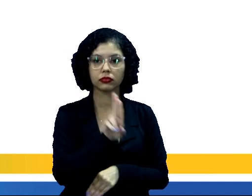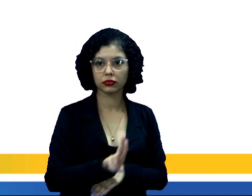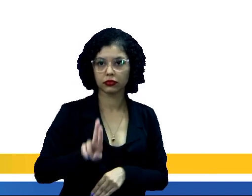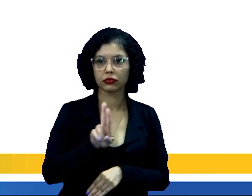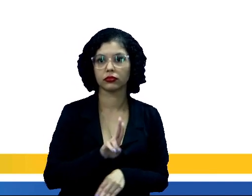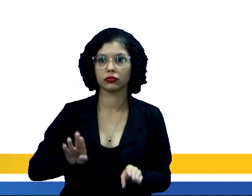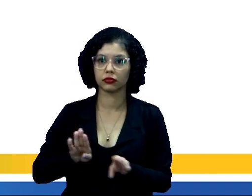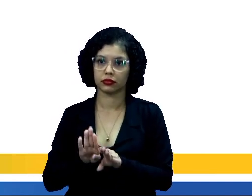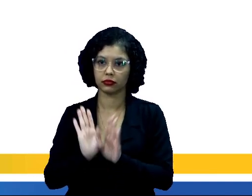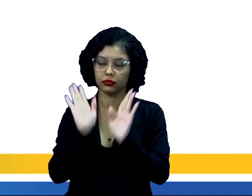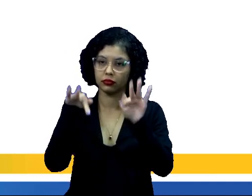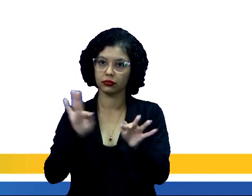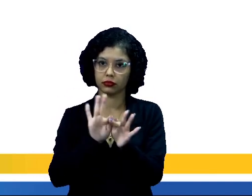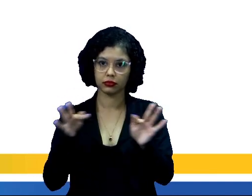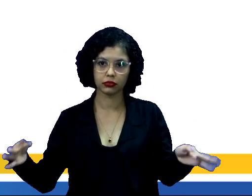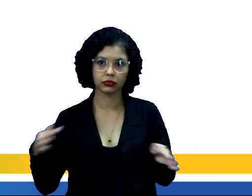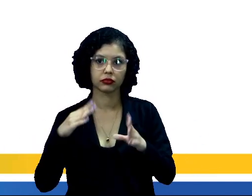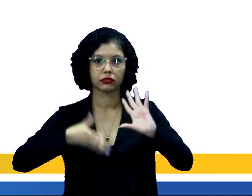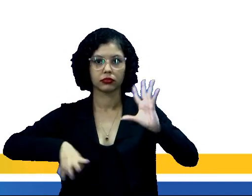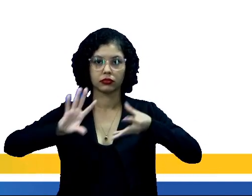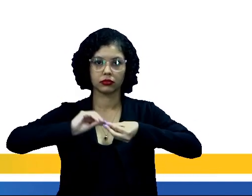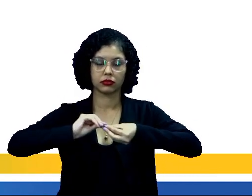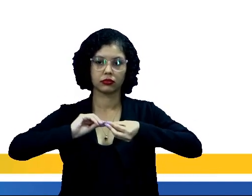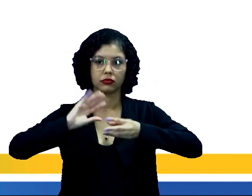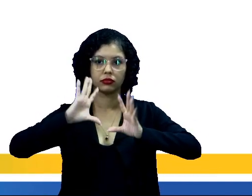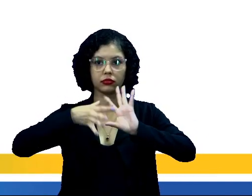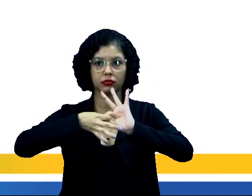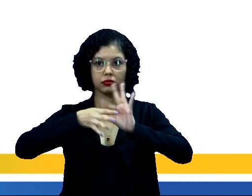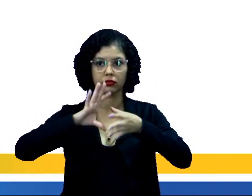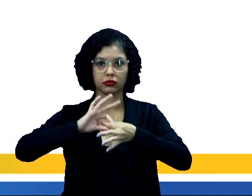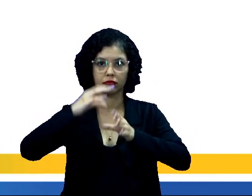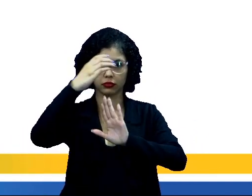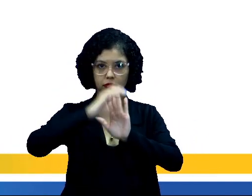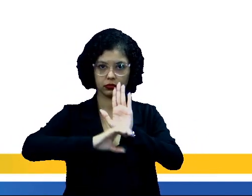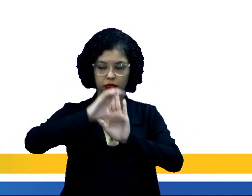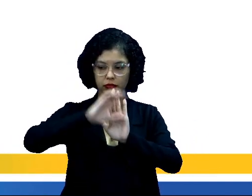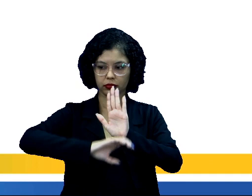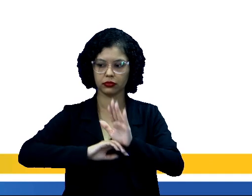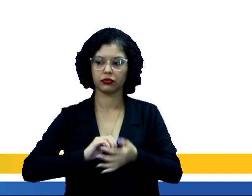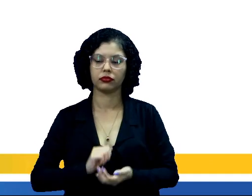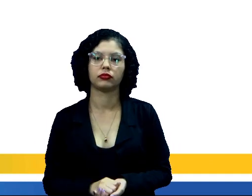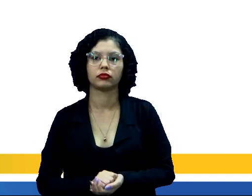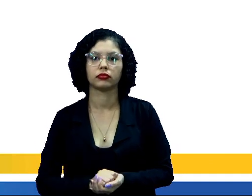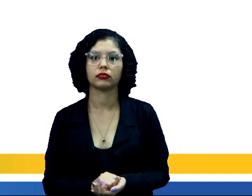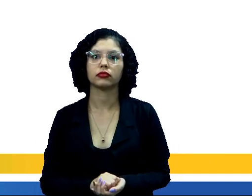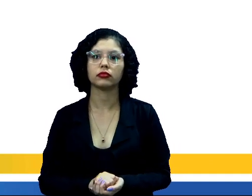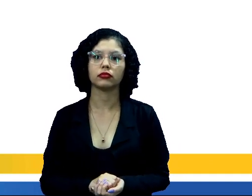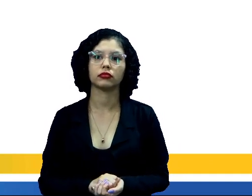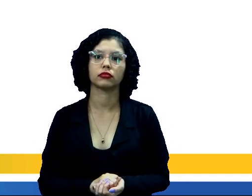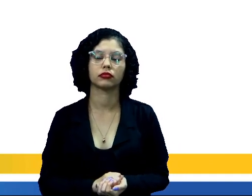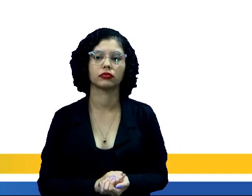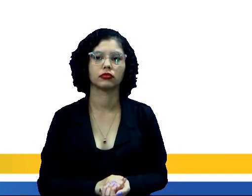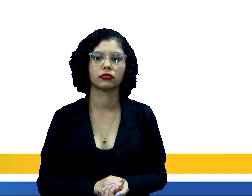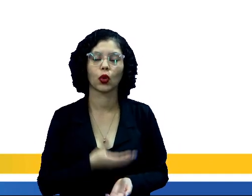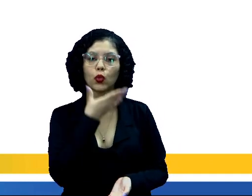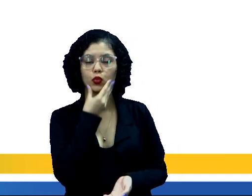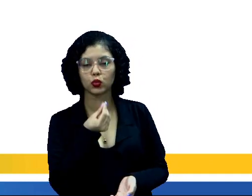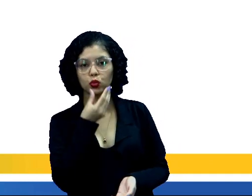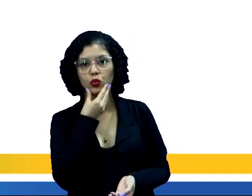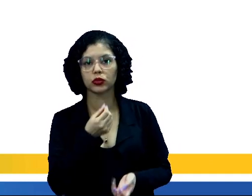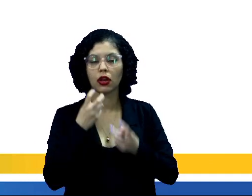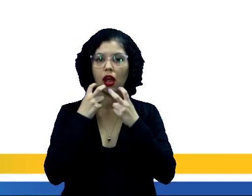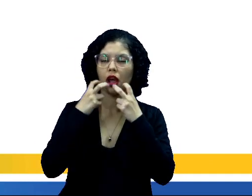ser empregado ao final de uma frase, resumir seu conteúdo. Men were shouting, os homens